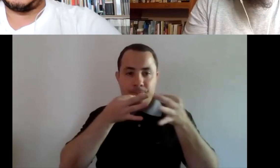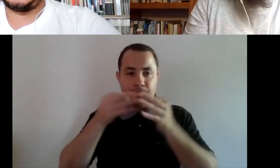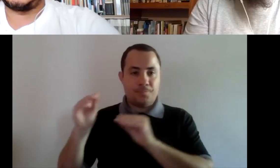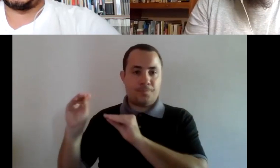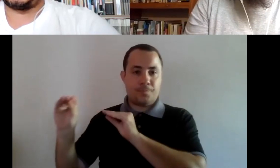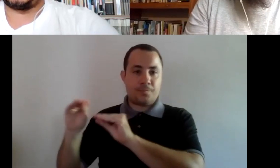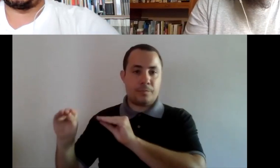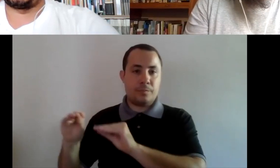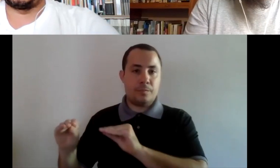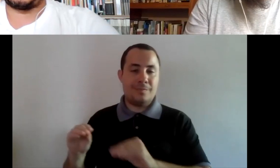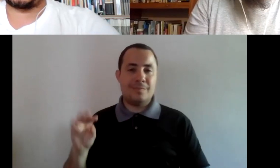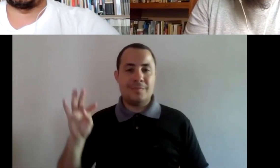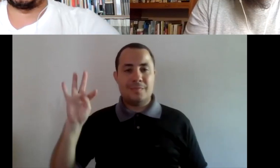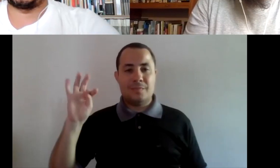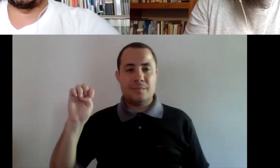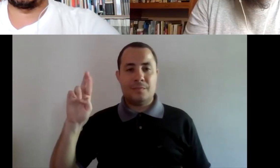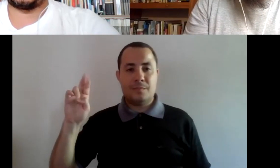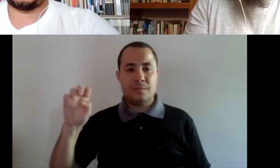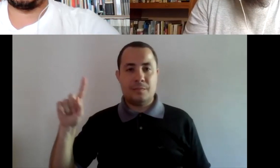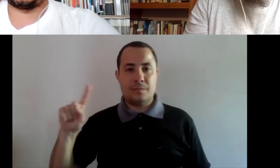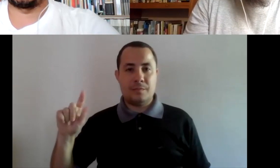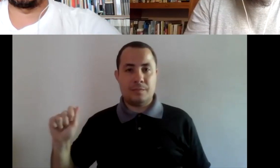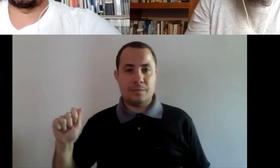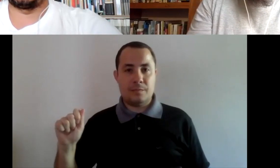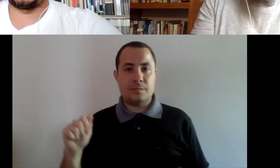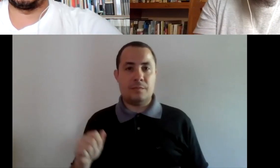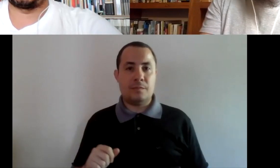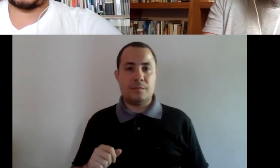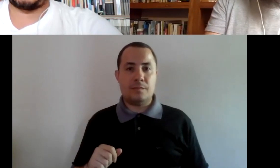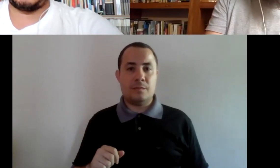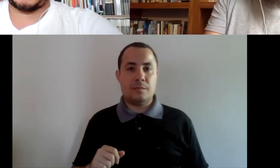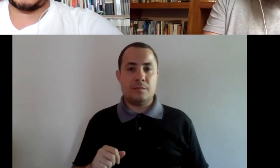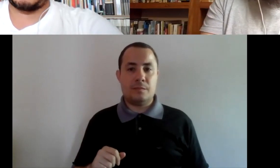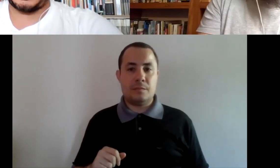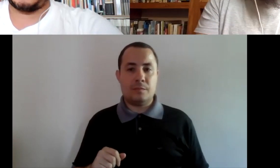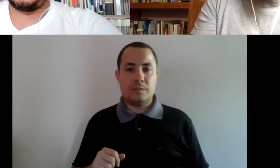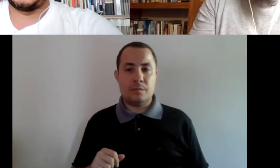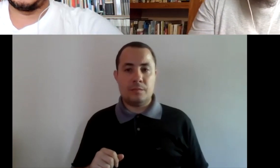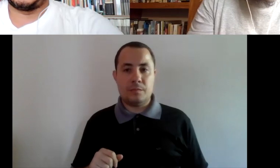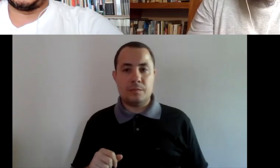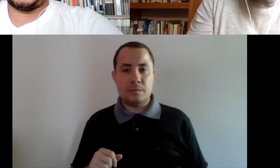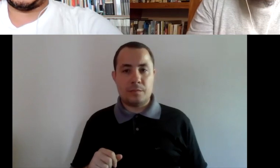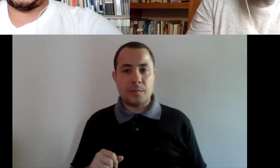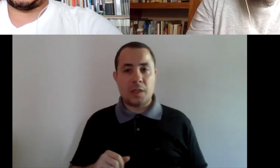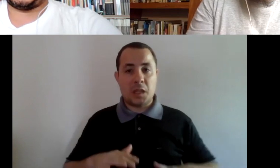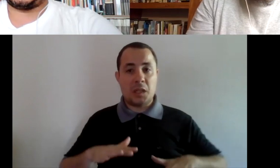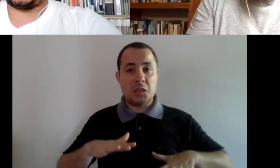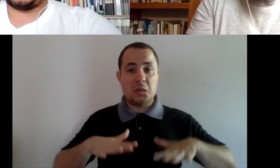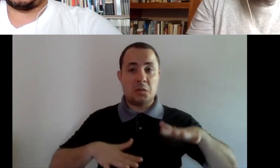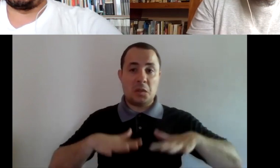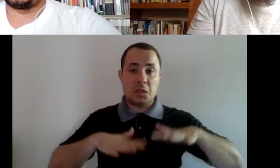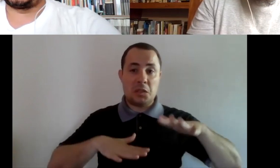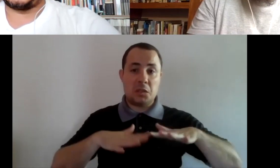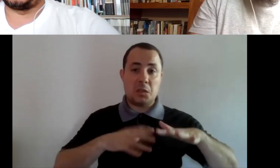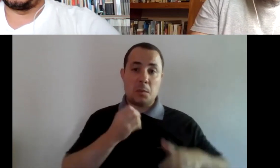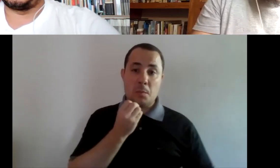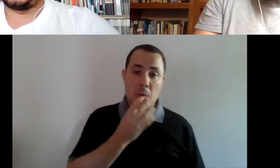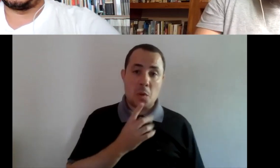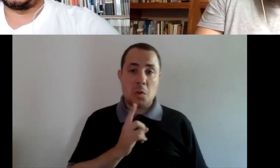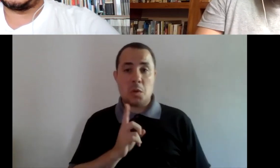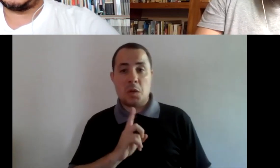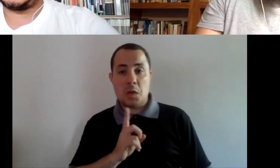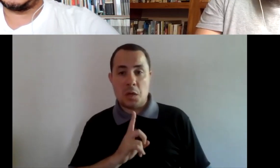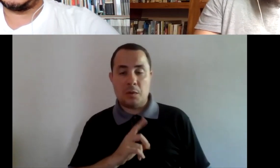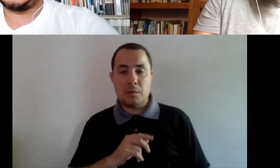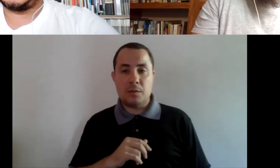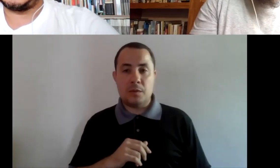por exemplo, a Tereza Cristina colocou: eu acho um nicho editorial, há um círculo vicioso para o bem e para o mal. A Renata Alves falou,